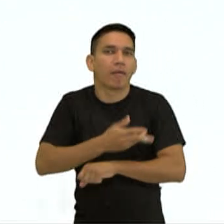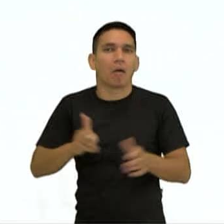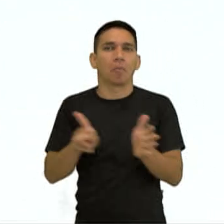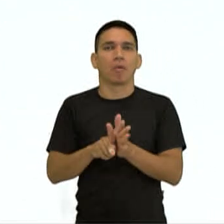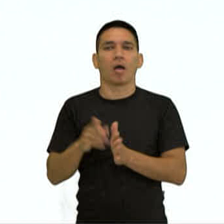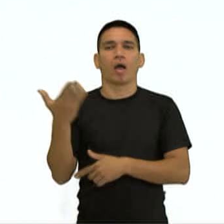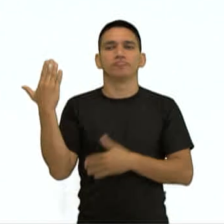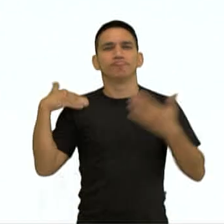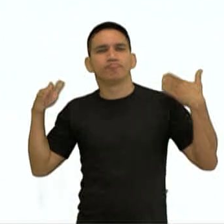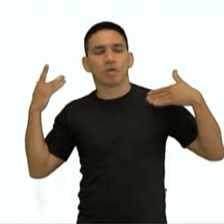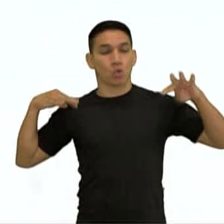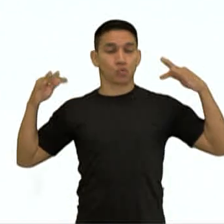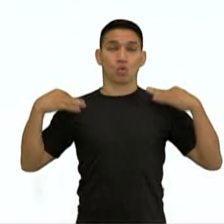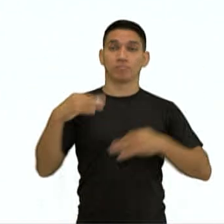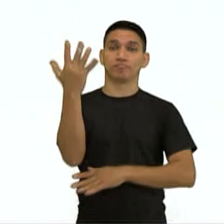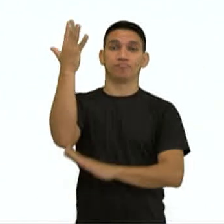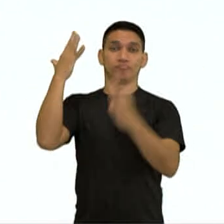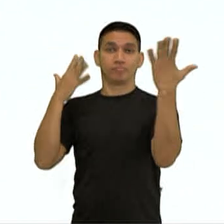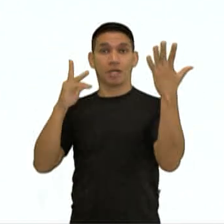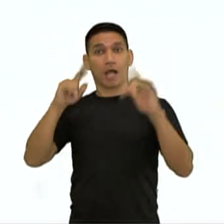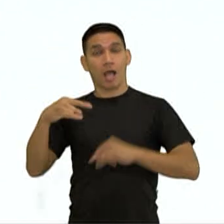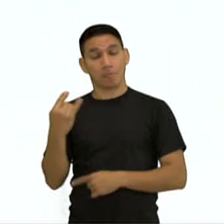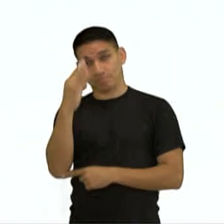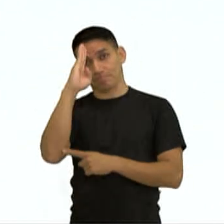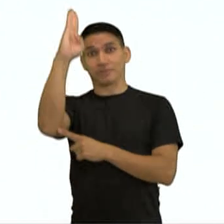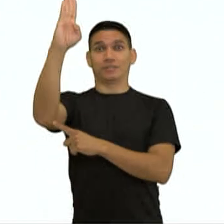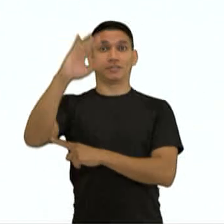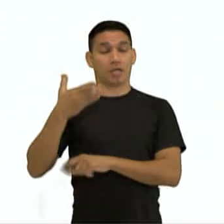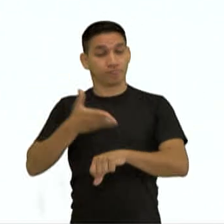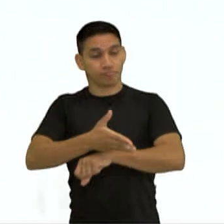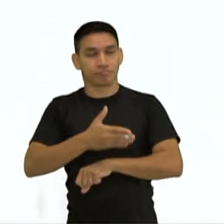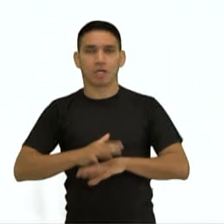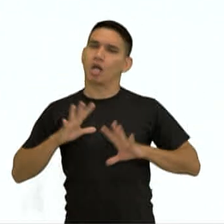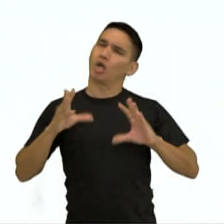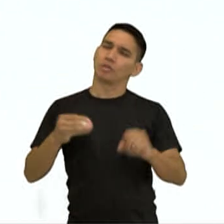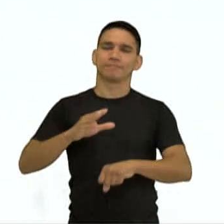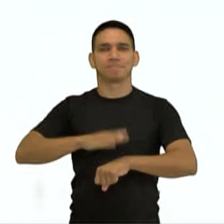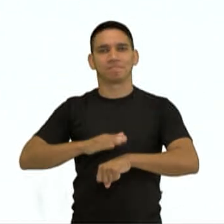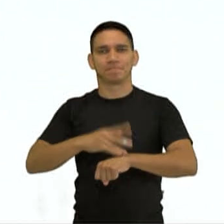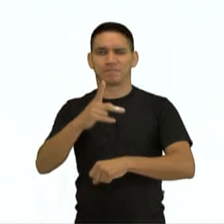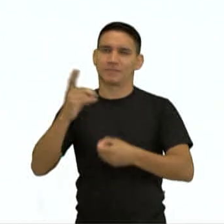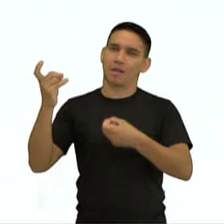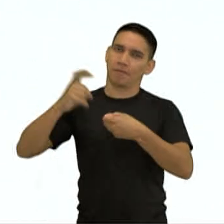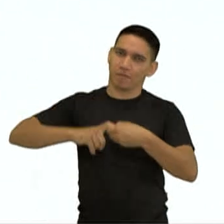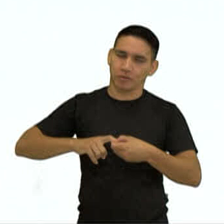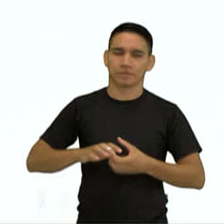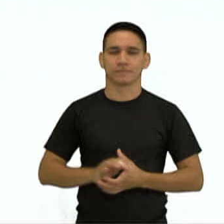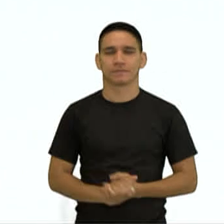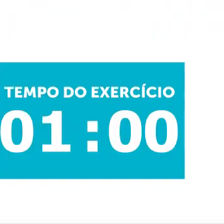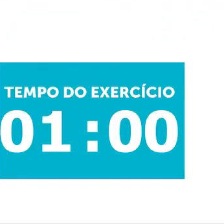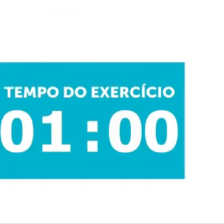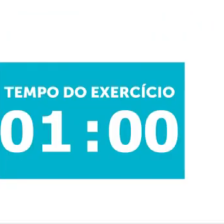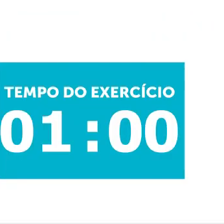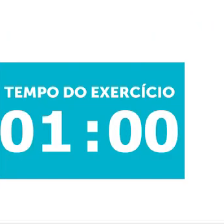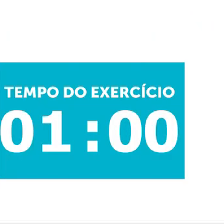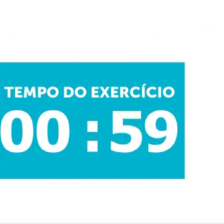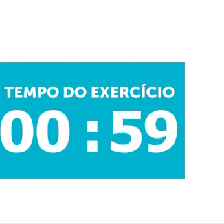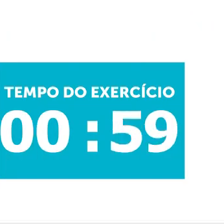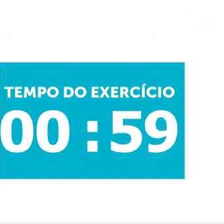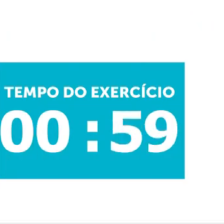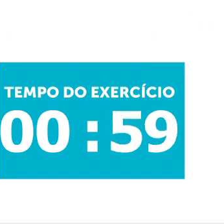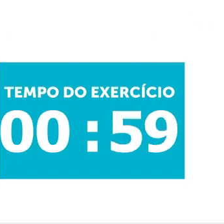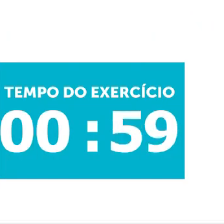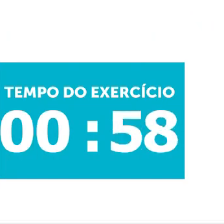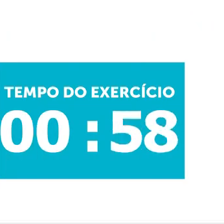uma das principais atrações de todos os destinos. Vou dar um tempinho para vocês responderem e a gente já retorna.